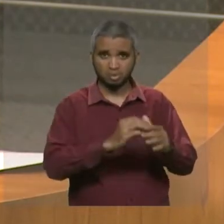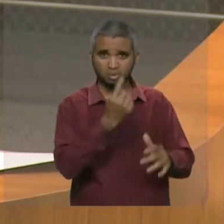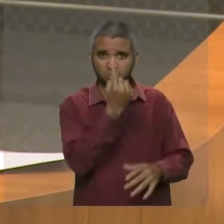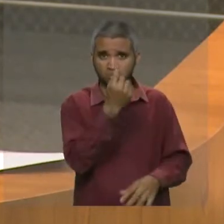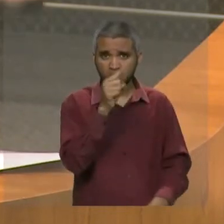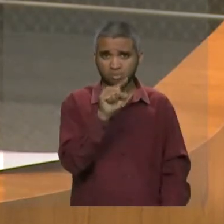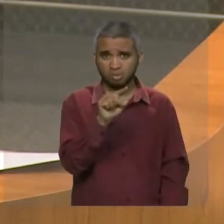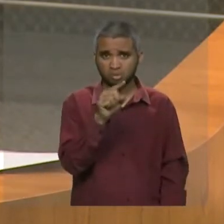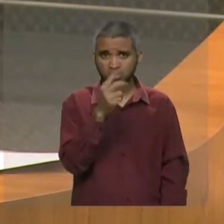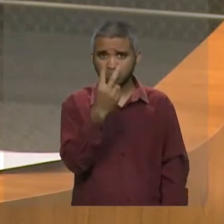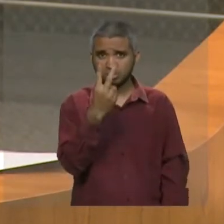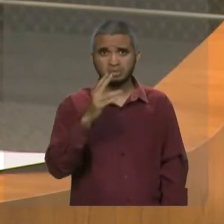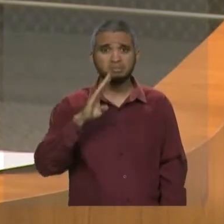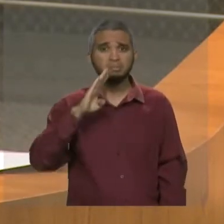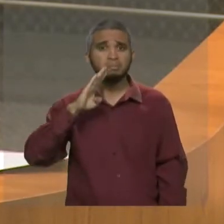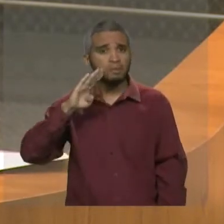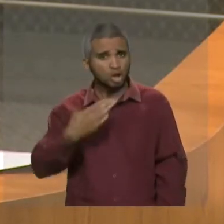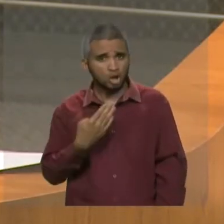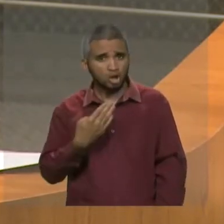retrasado deixou lá.